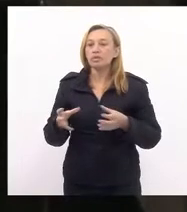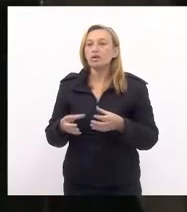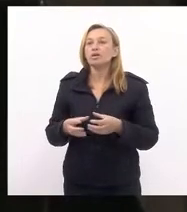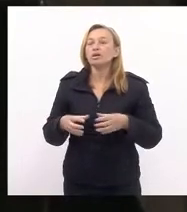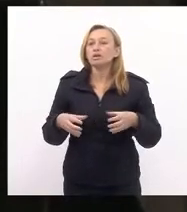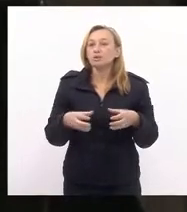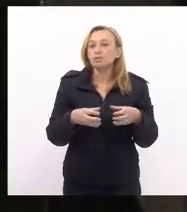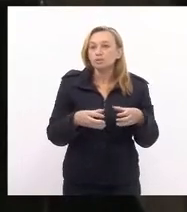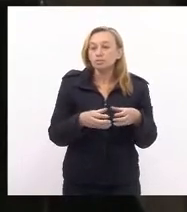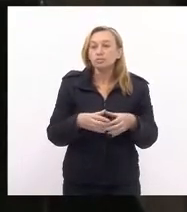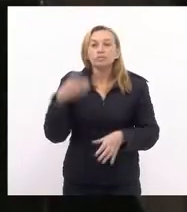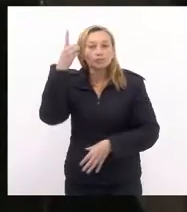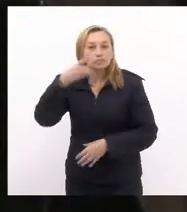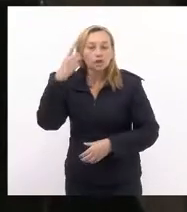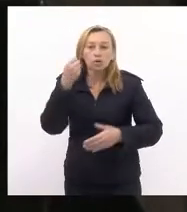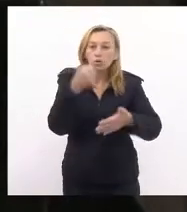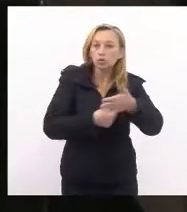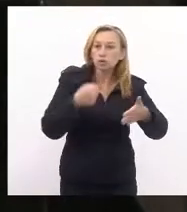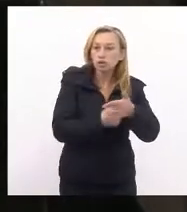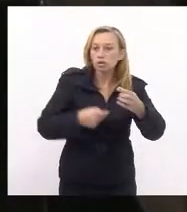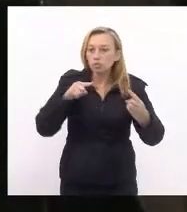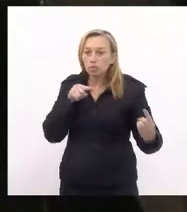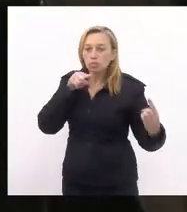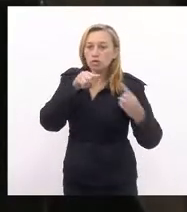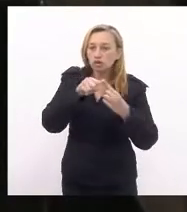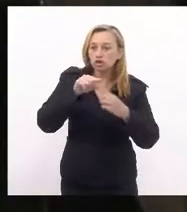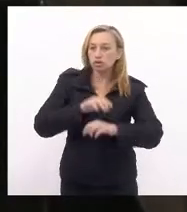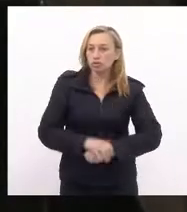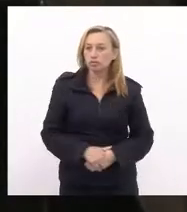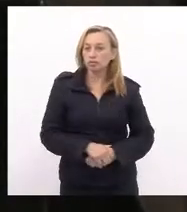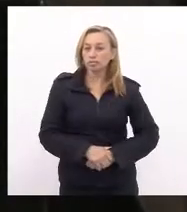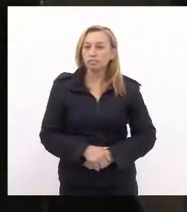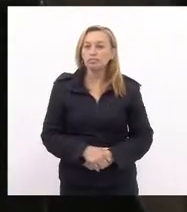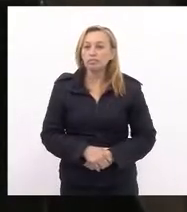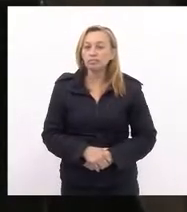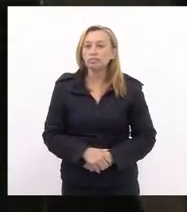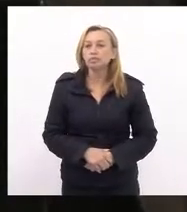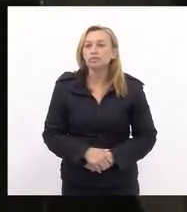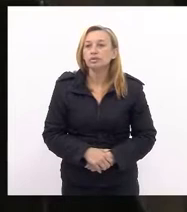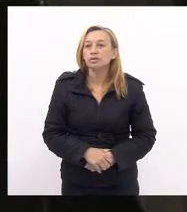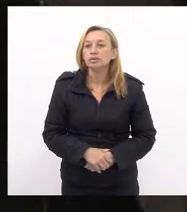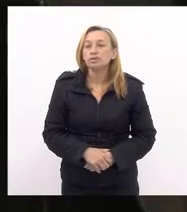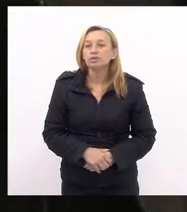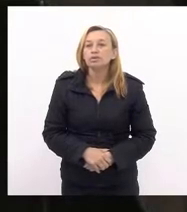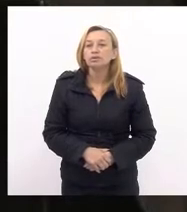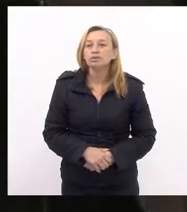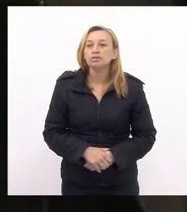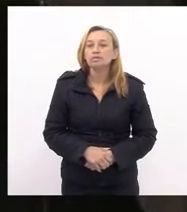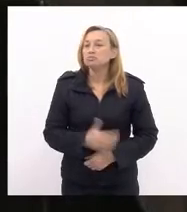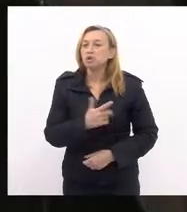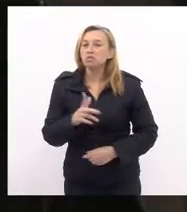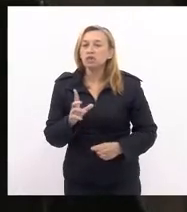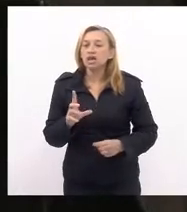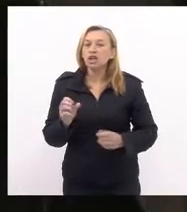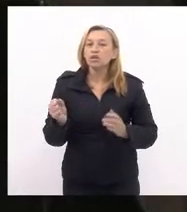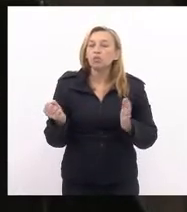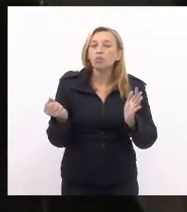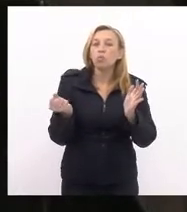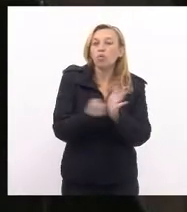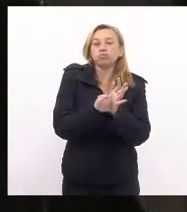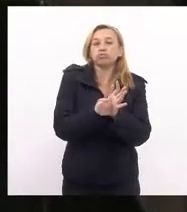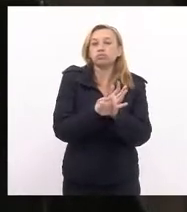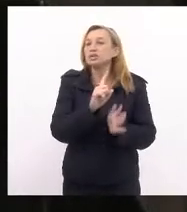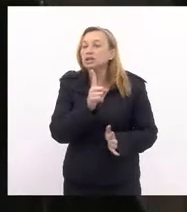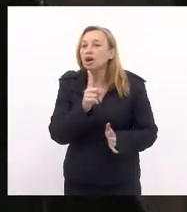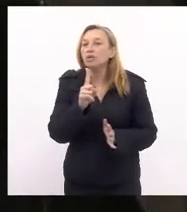por um objetivo. Todos nós merecemos respeito. Não existe rótulo.